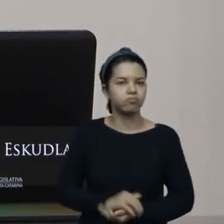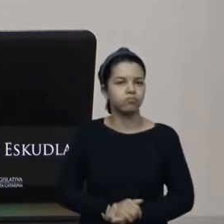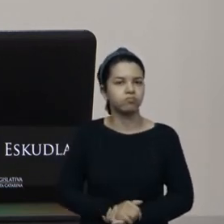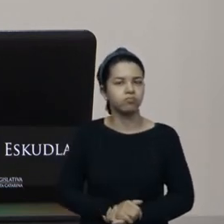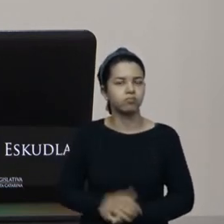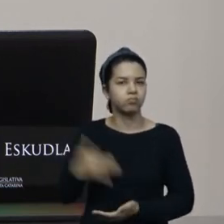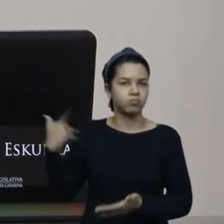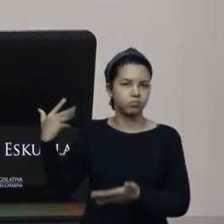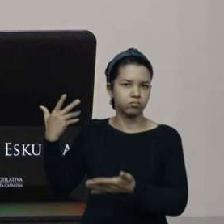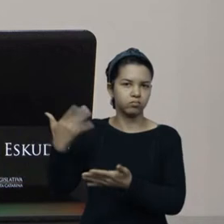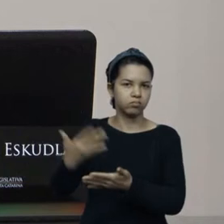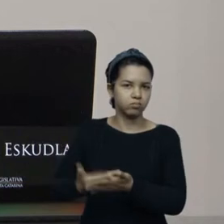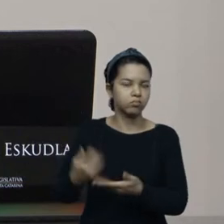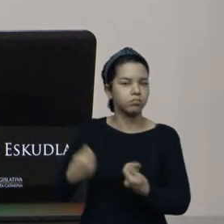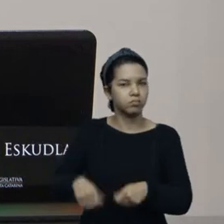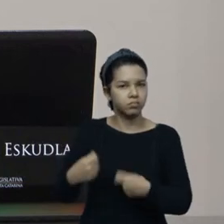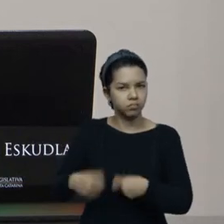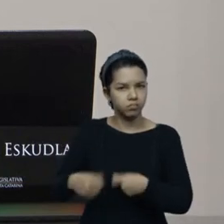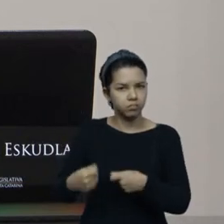a hemodiálise,